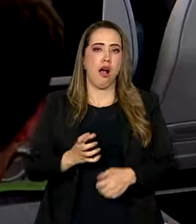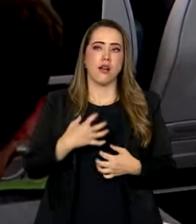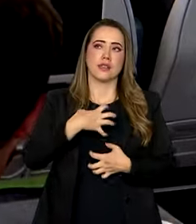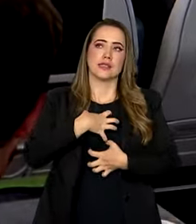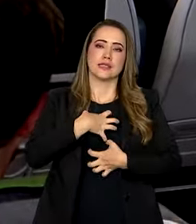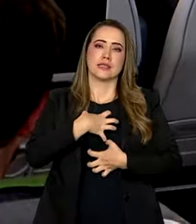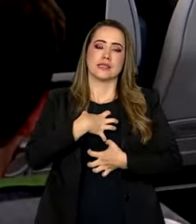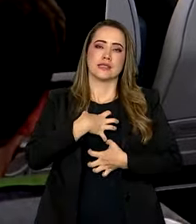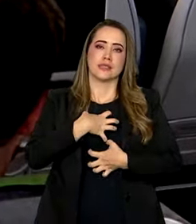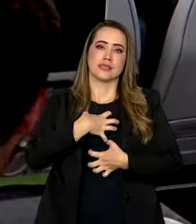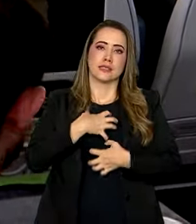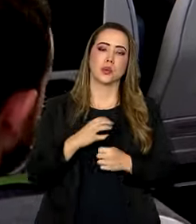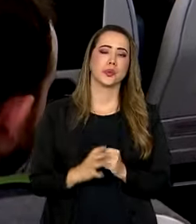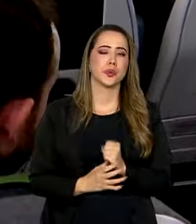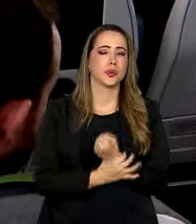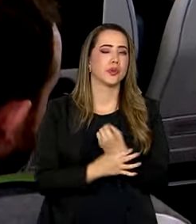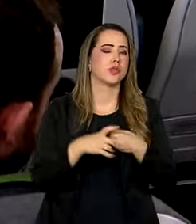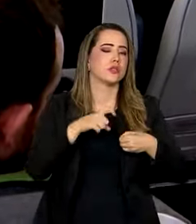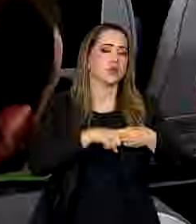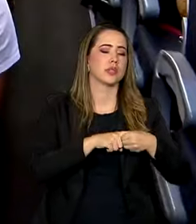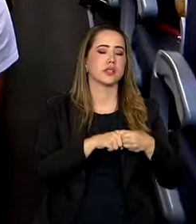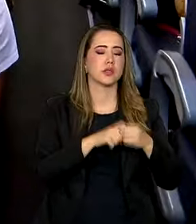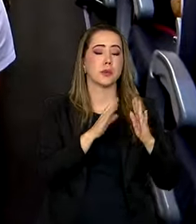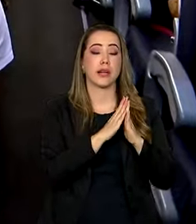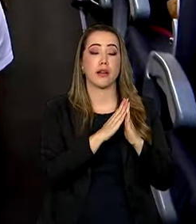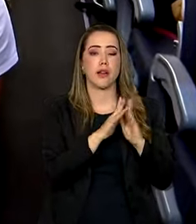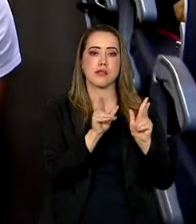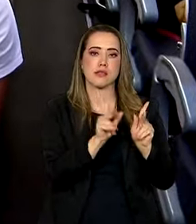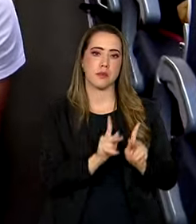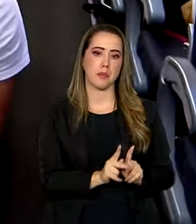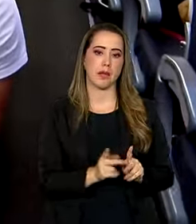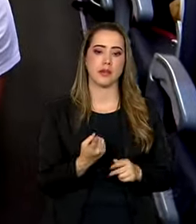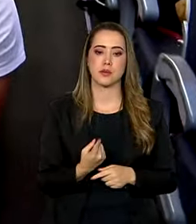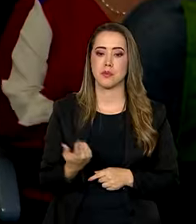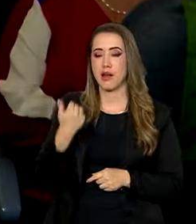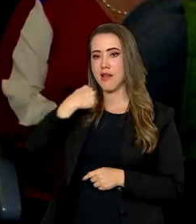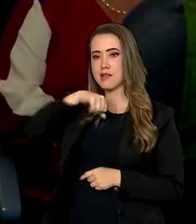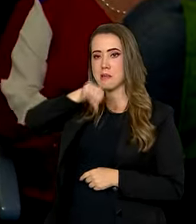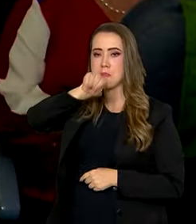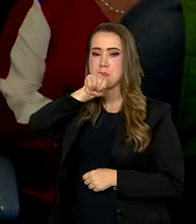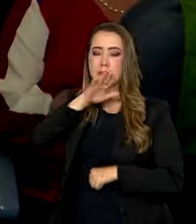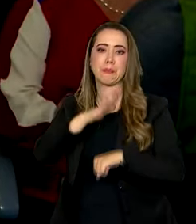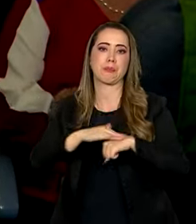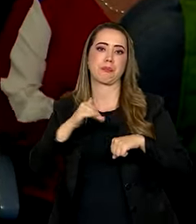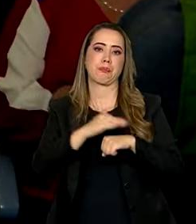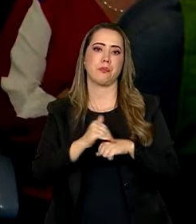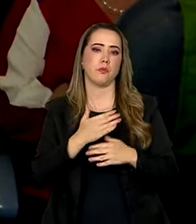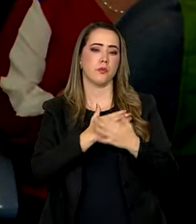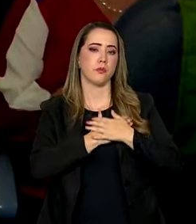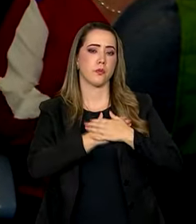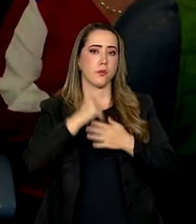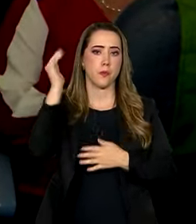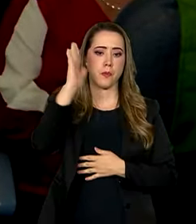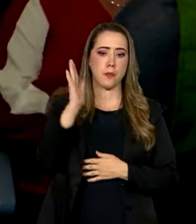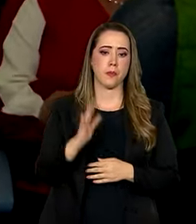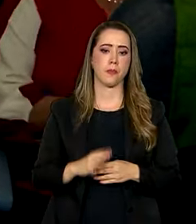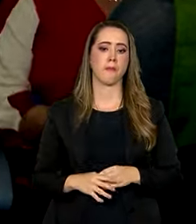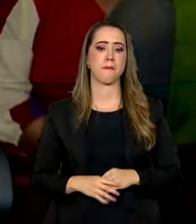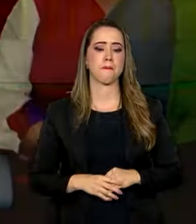para casa, voltando em paz. Para essa mãe gentil, pátria amada, Brasil.